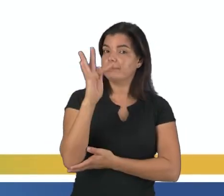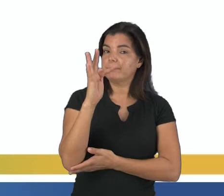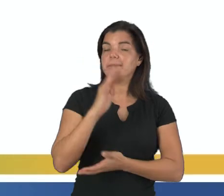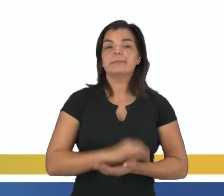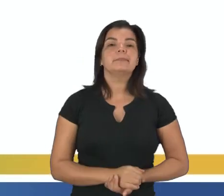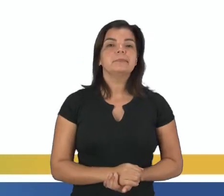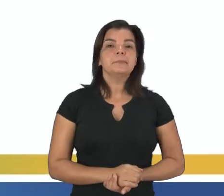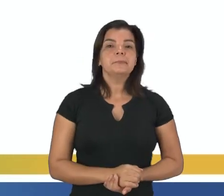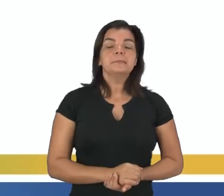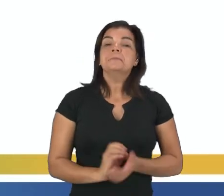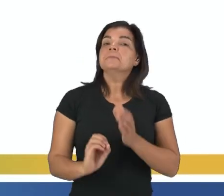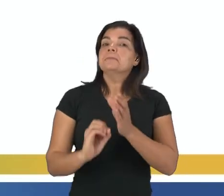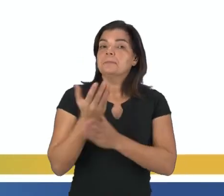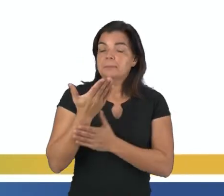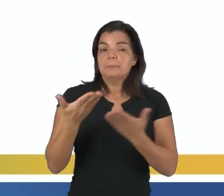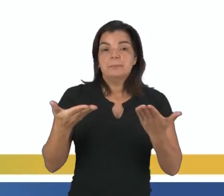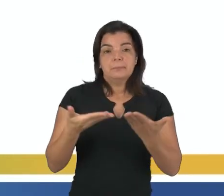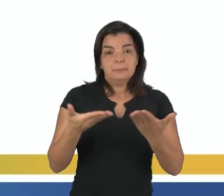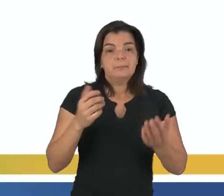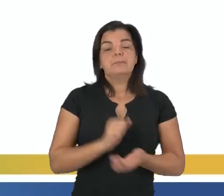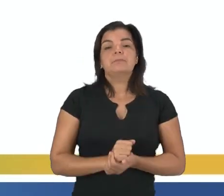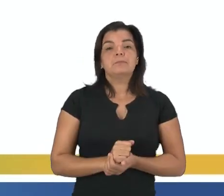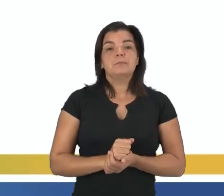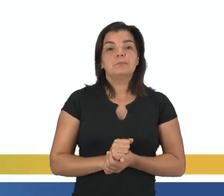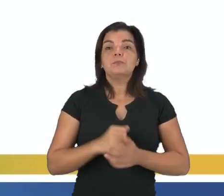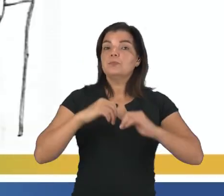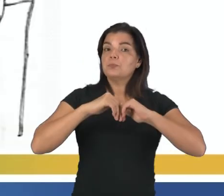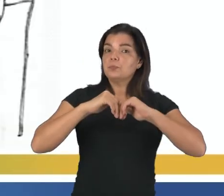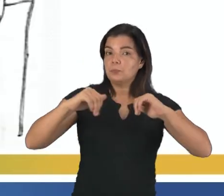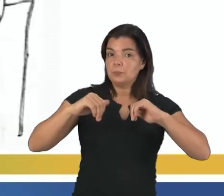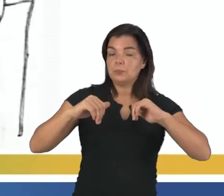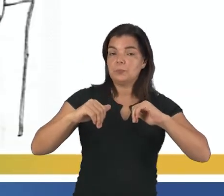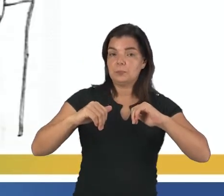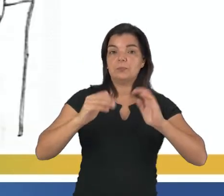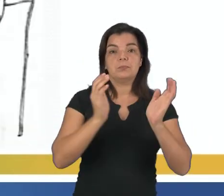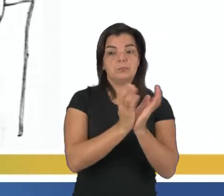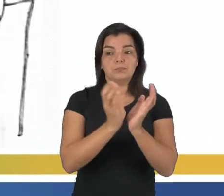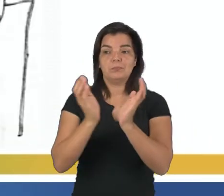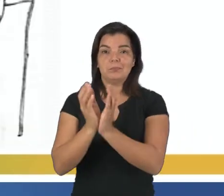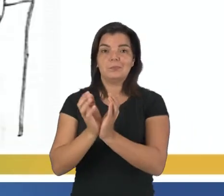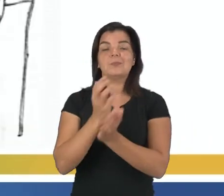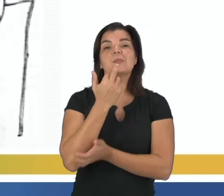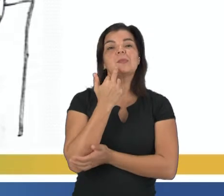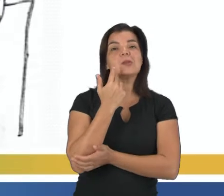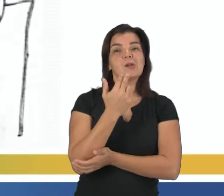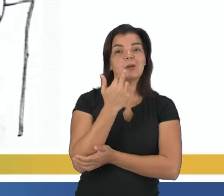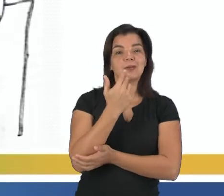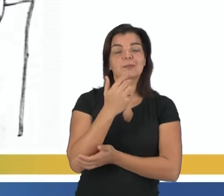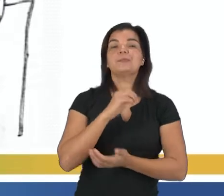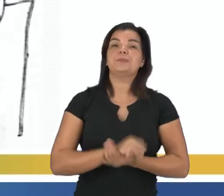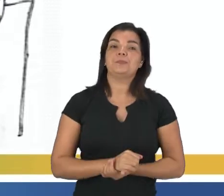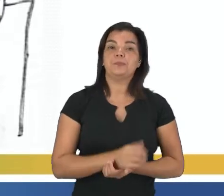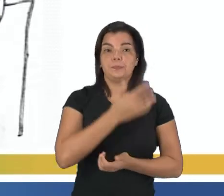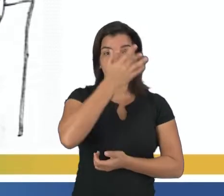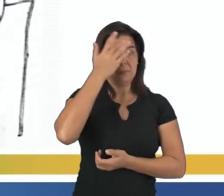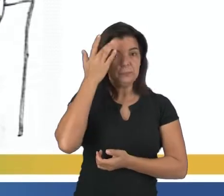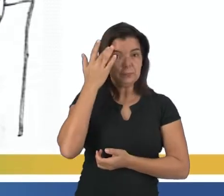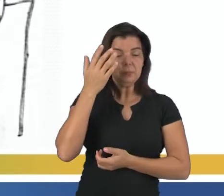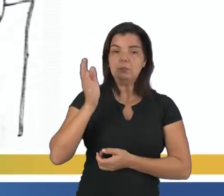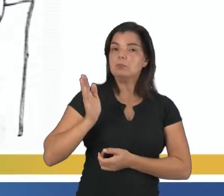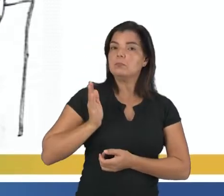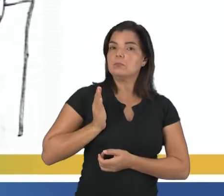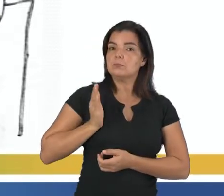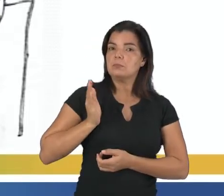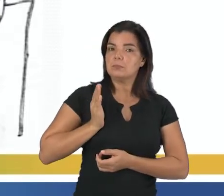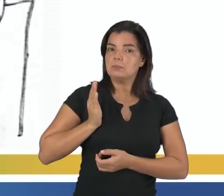francês e aconteceu agora uma divisão de classes linguísticas Então essa divisão foi que as pessoas